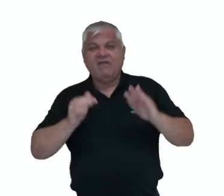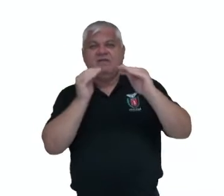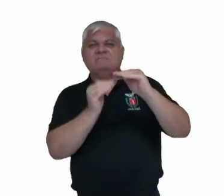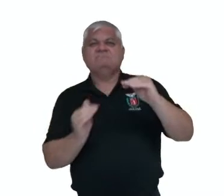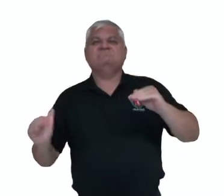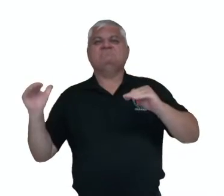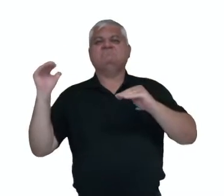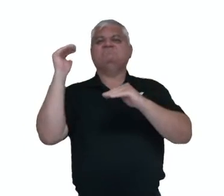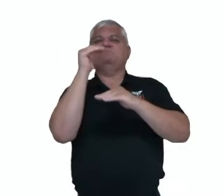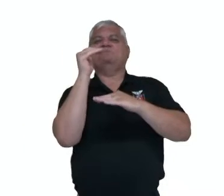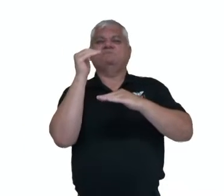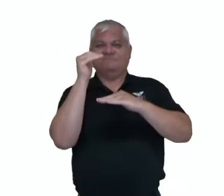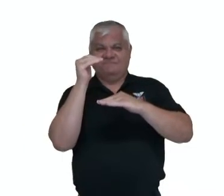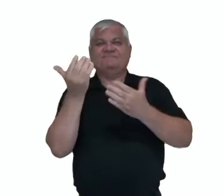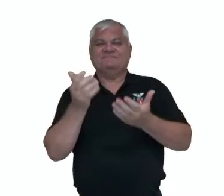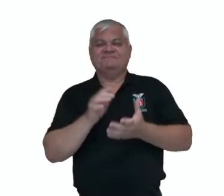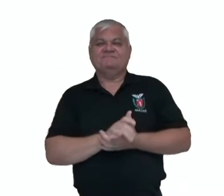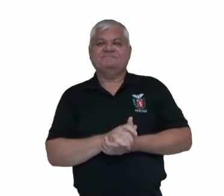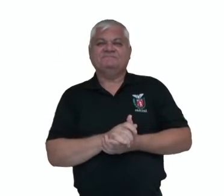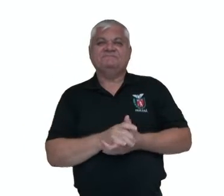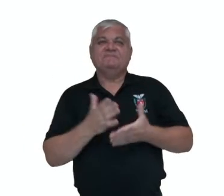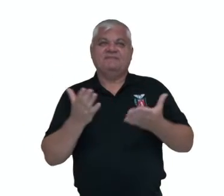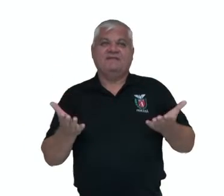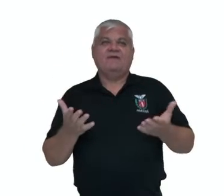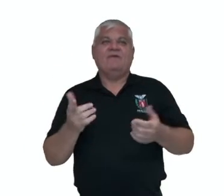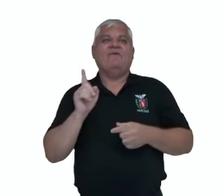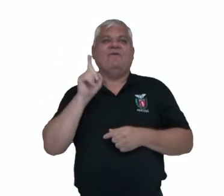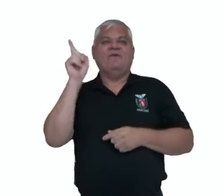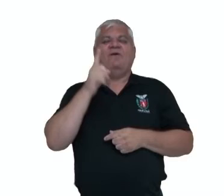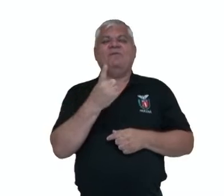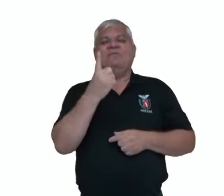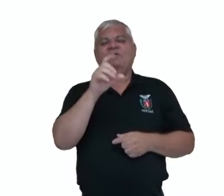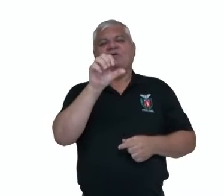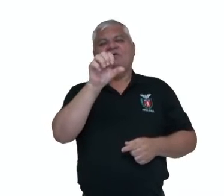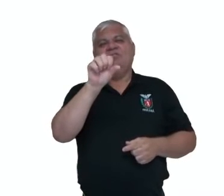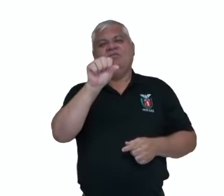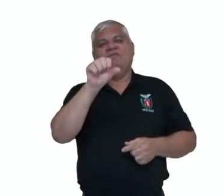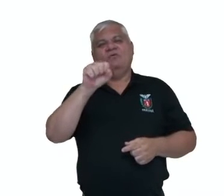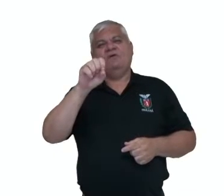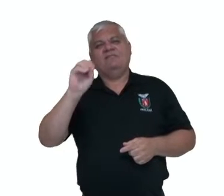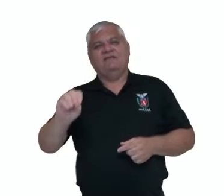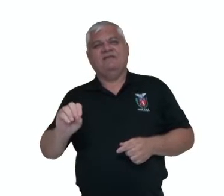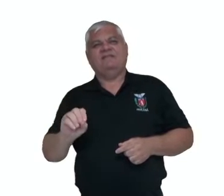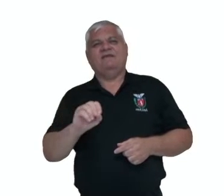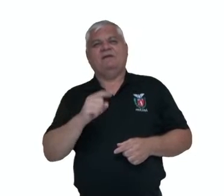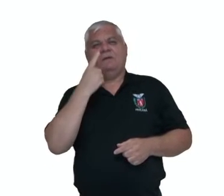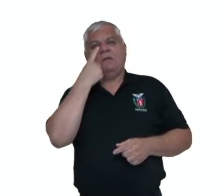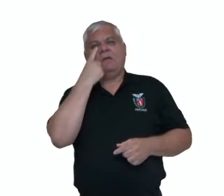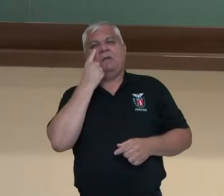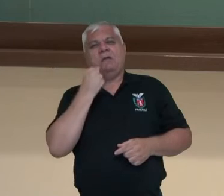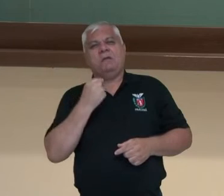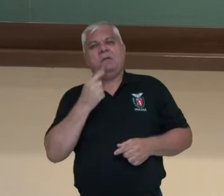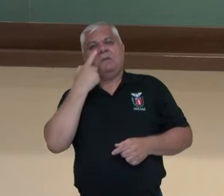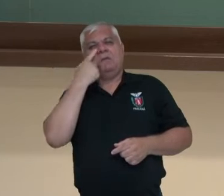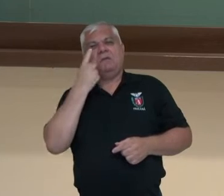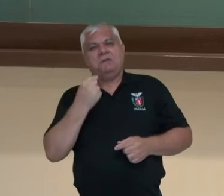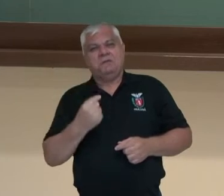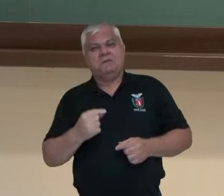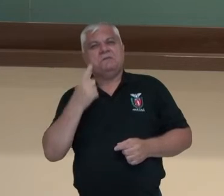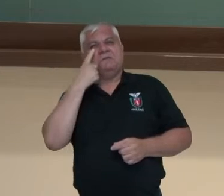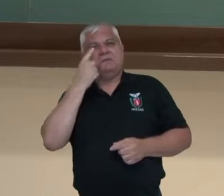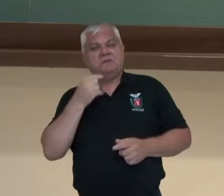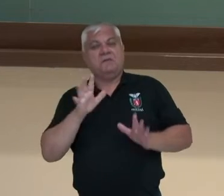seria superior ao outro. Então, aqui, ó, em 1980, tem o mascote Misha chorando ali, ó. Ele chorou ali no final